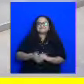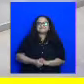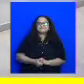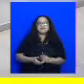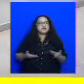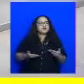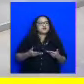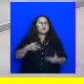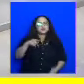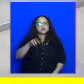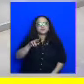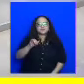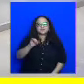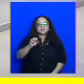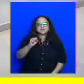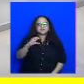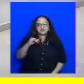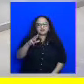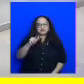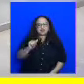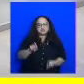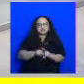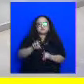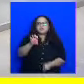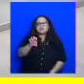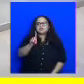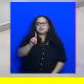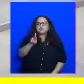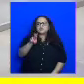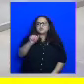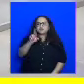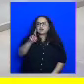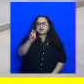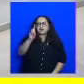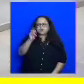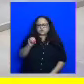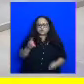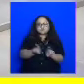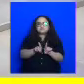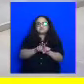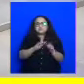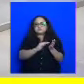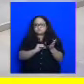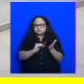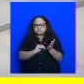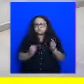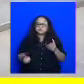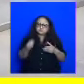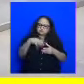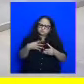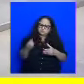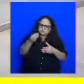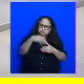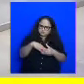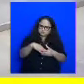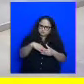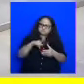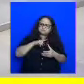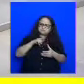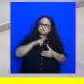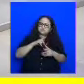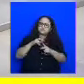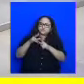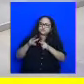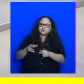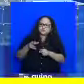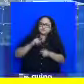sorte, o Eduardo, nosso colega da Caixa, vão recolher as dezenas sorteadas na Time Mania, colocá-las no suporte em cima do mesmo globo,